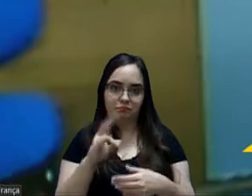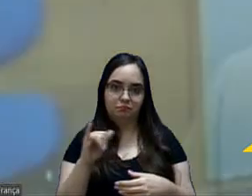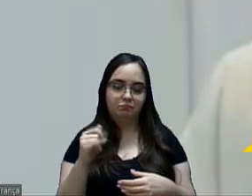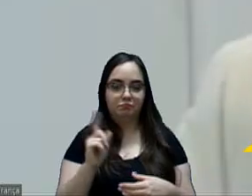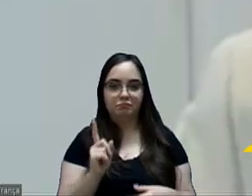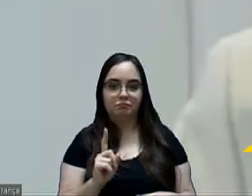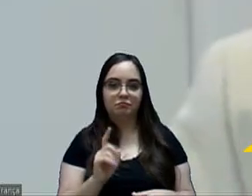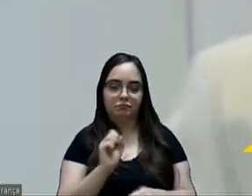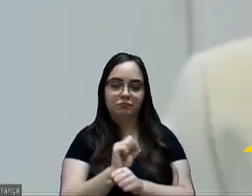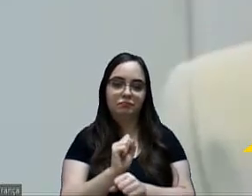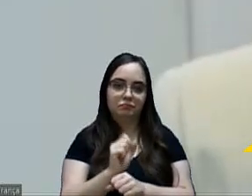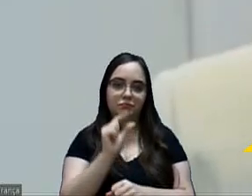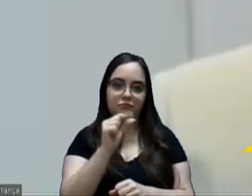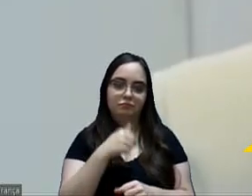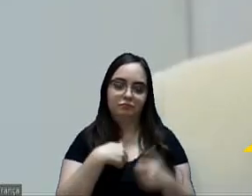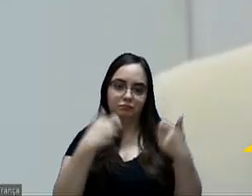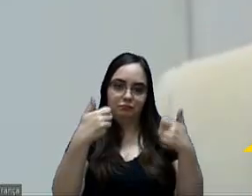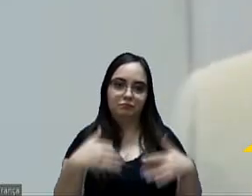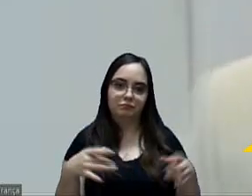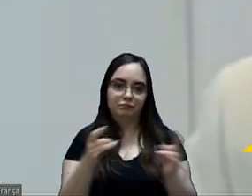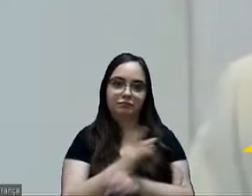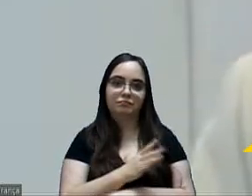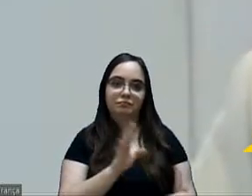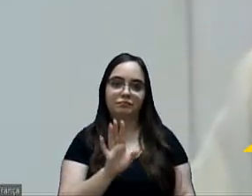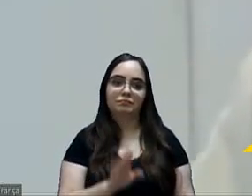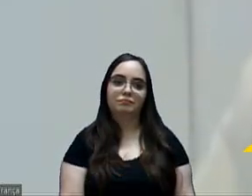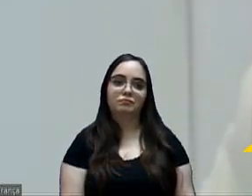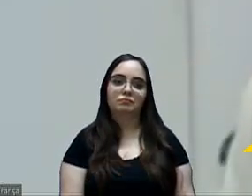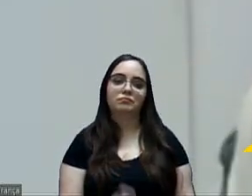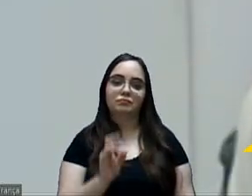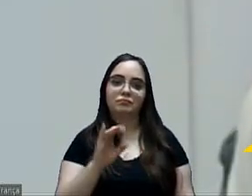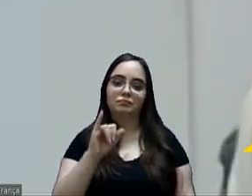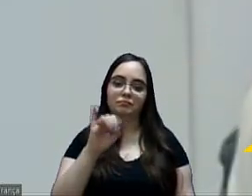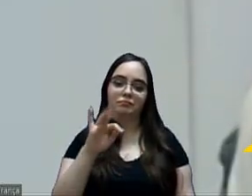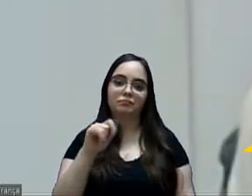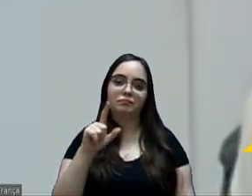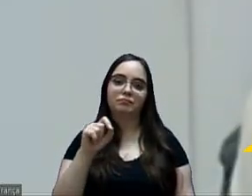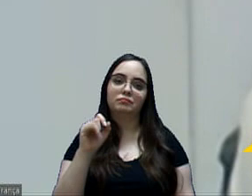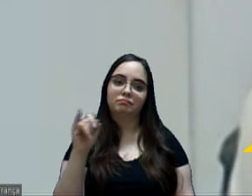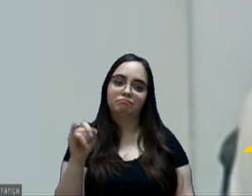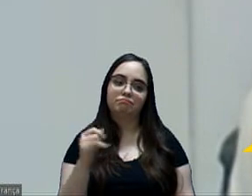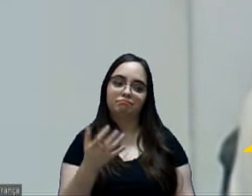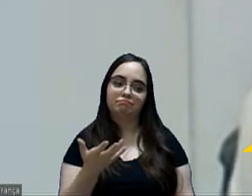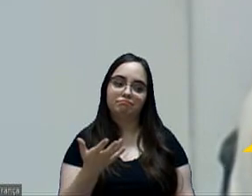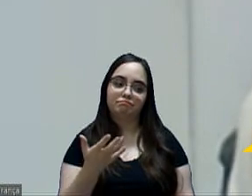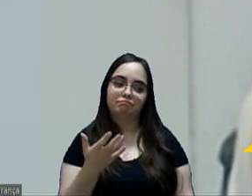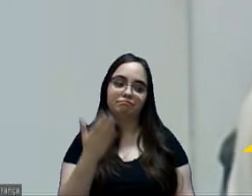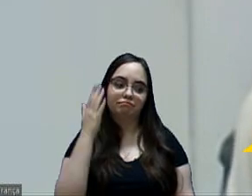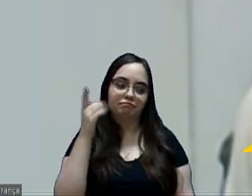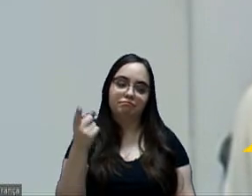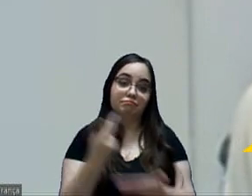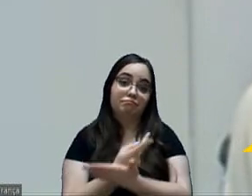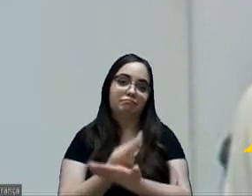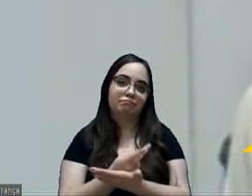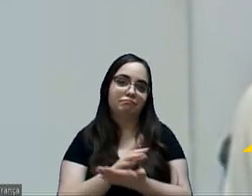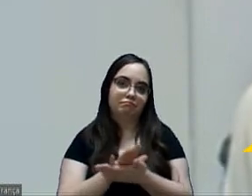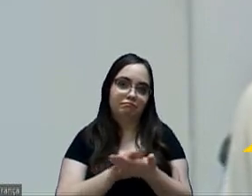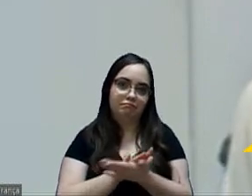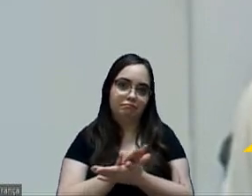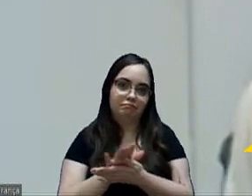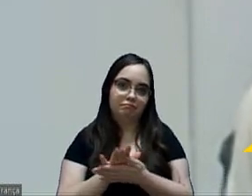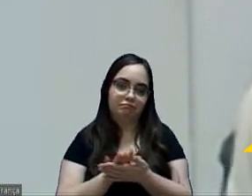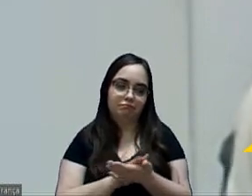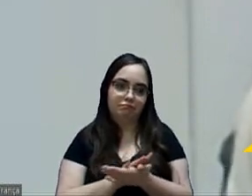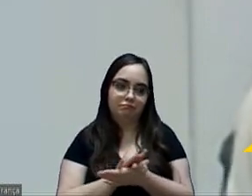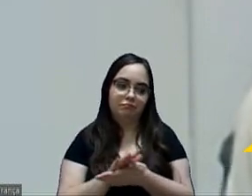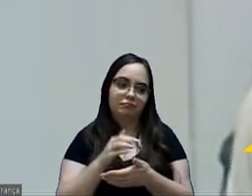parte. Já passo, João. Só queria me solidarizar com o vereador Ítalo, que eu acho que ele não fez nada demais. Eu também tenho um